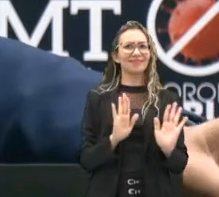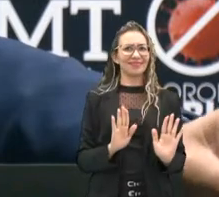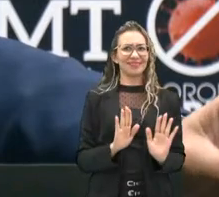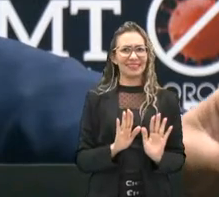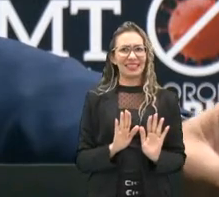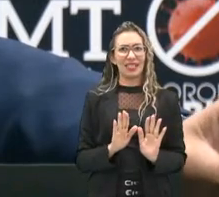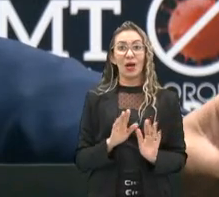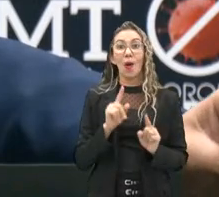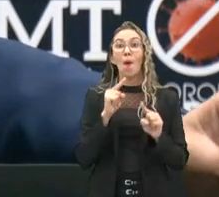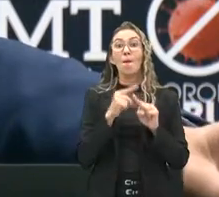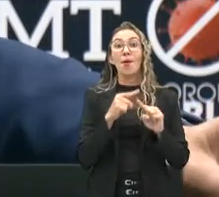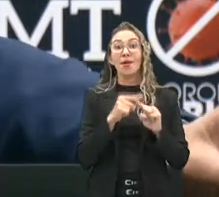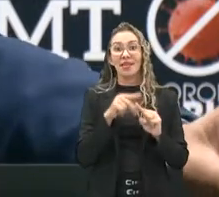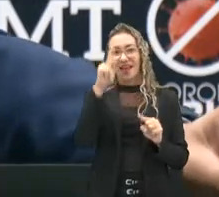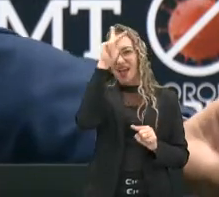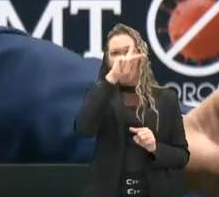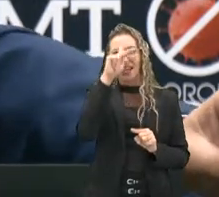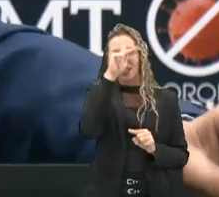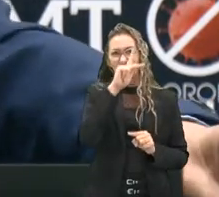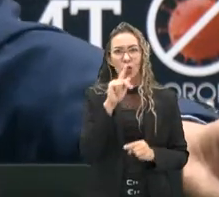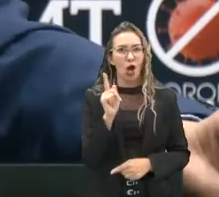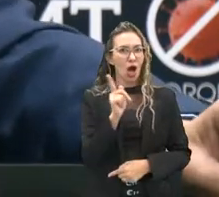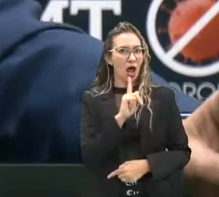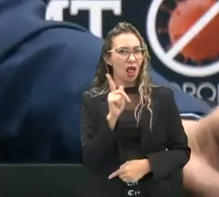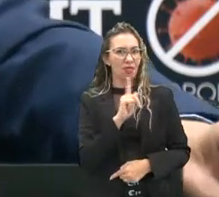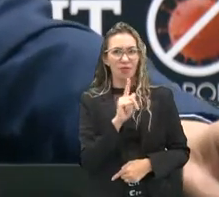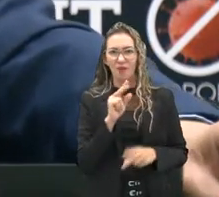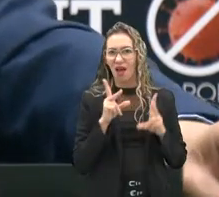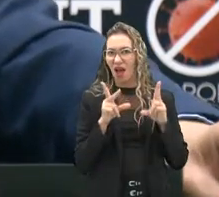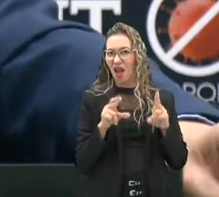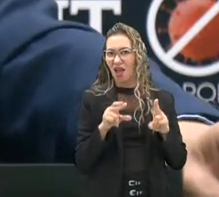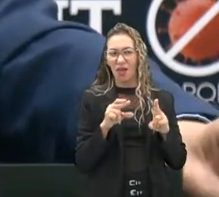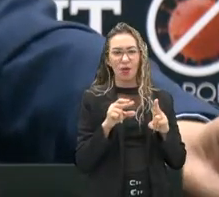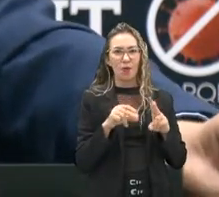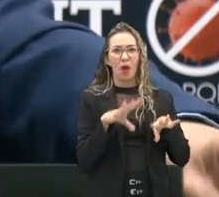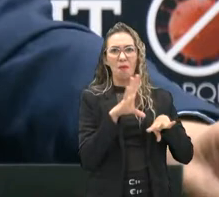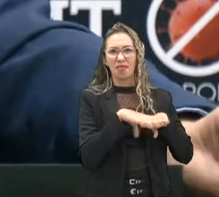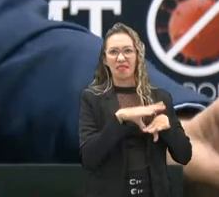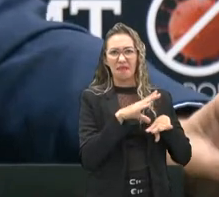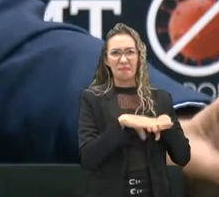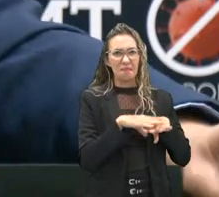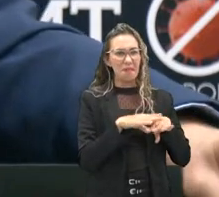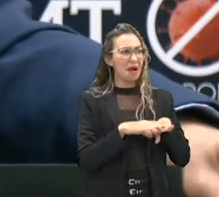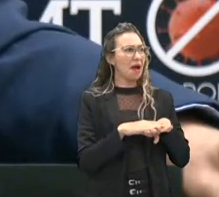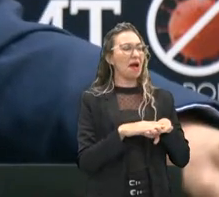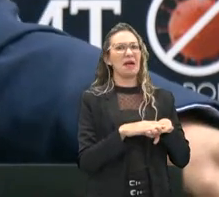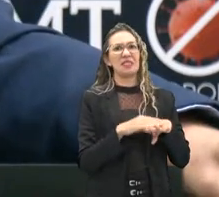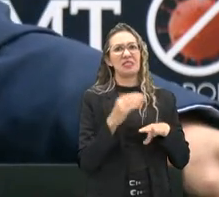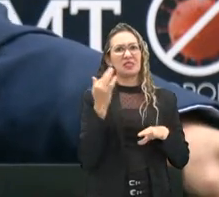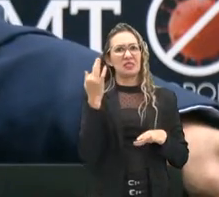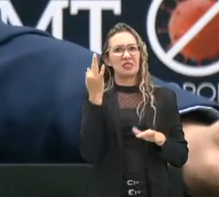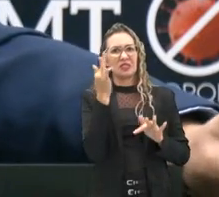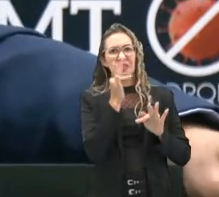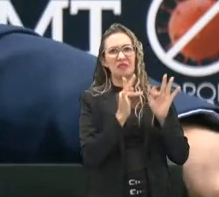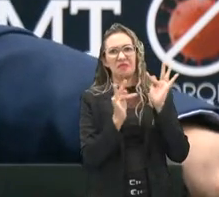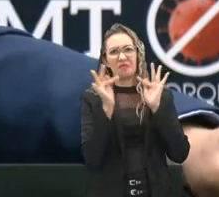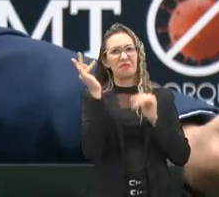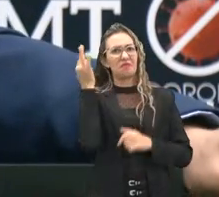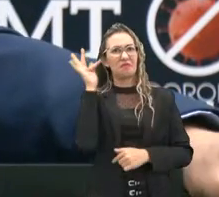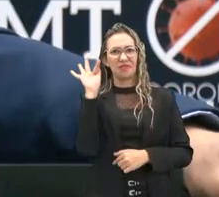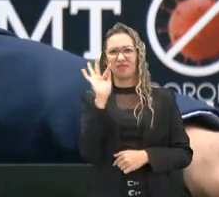a história não é exata como é a matemática, como é a física. A história é de interpretações. Cada